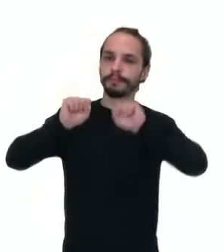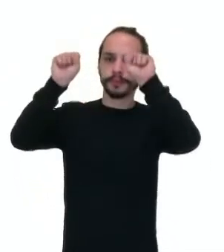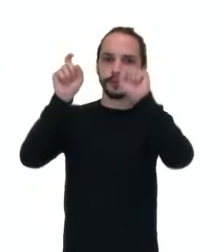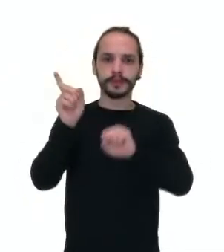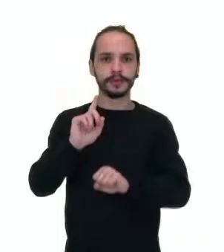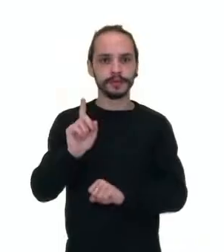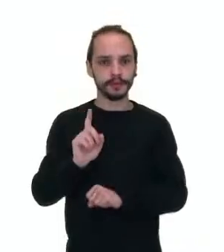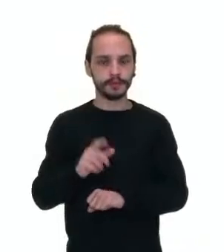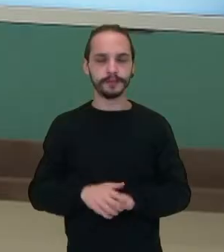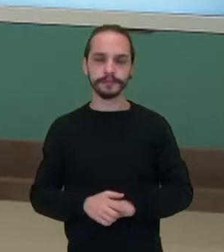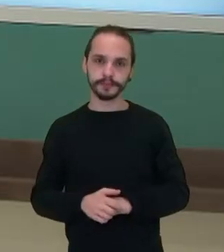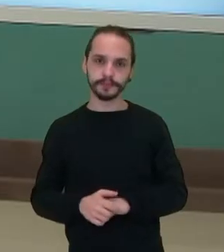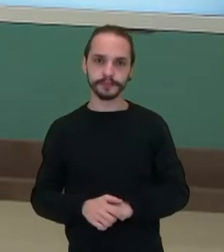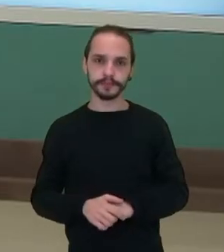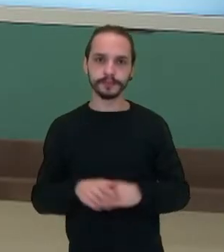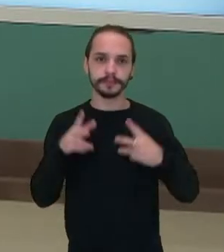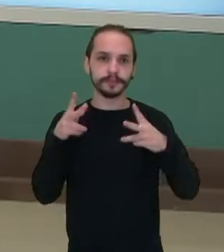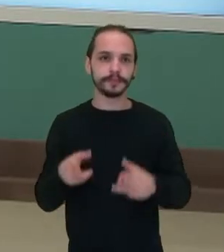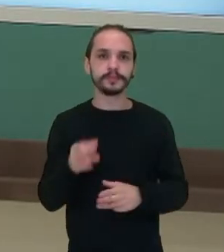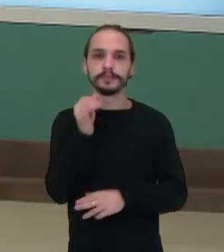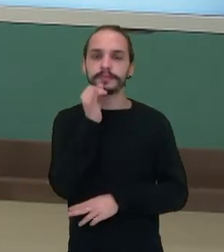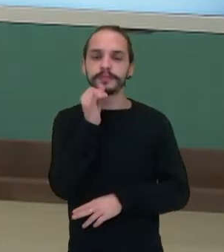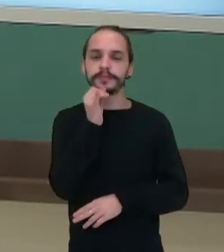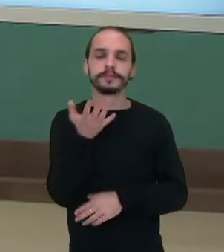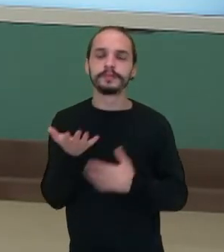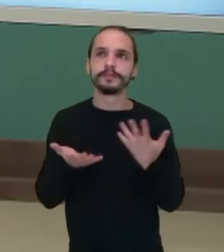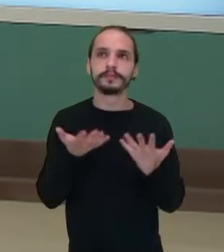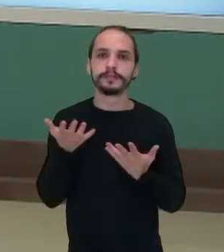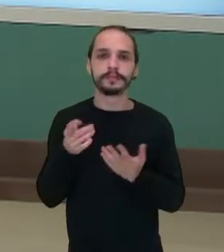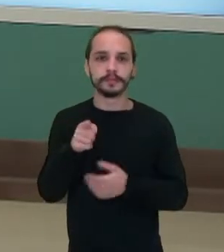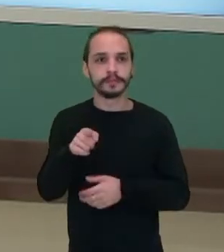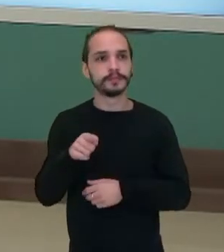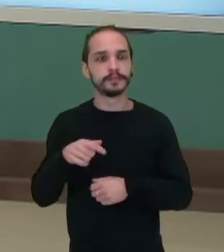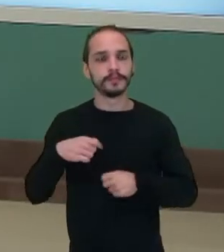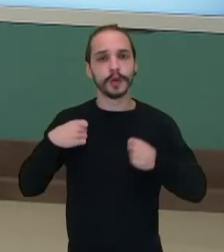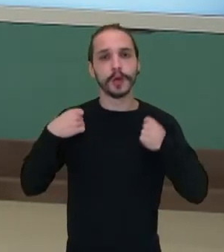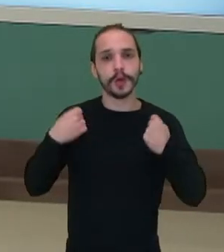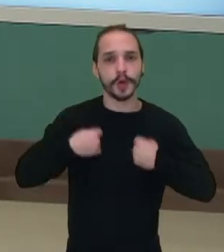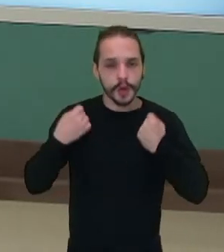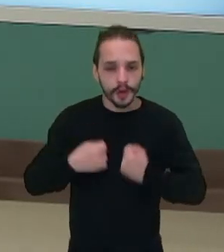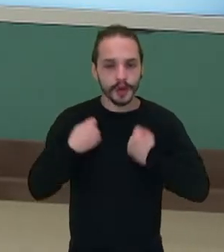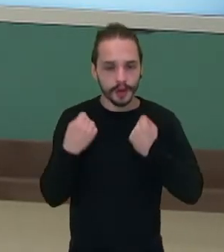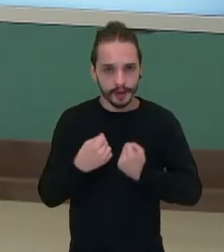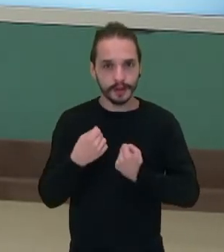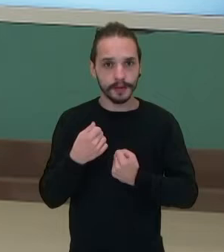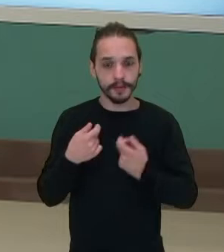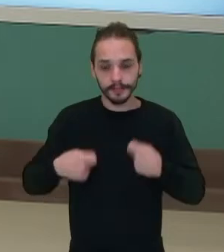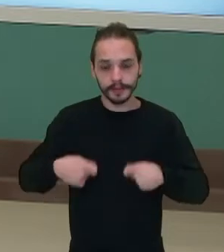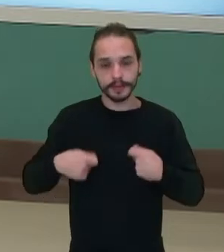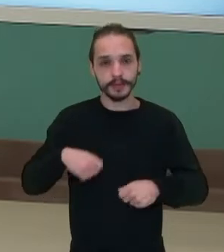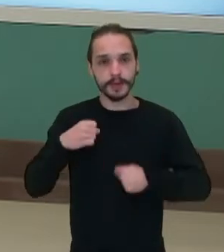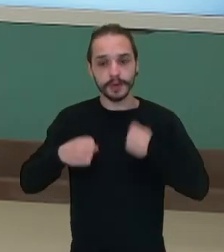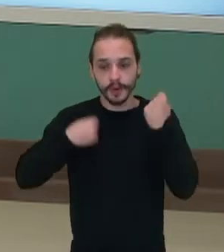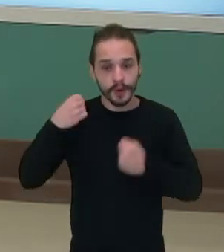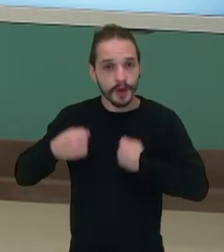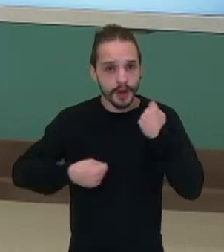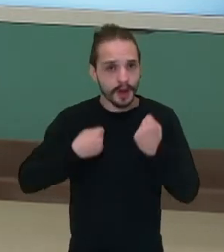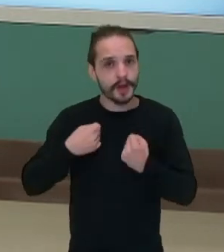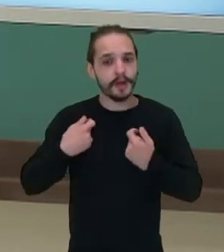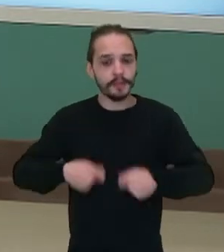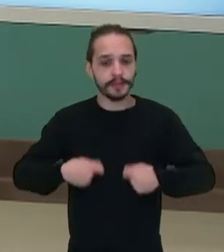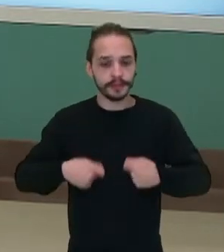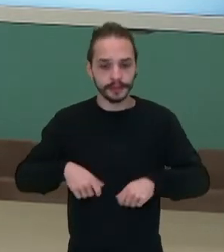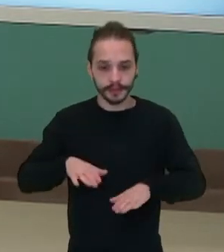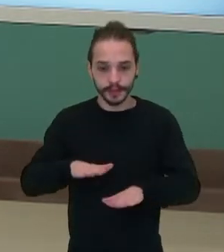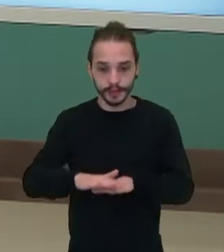Né? A mesma ideia, por exemplo, é de você correr, né? Então, quando você vai correr, você tem que ter uma interação